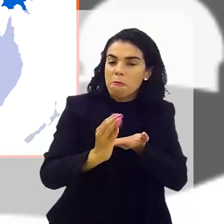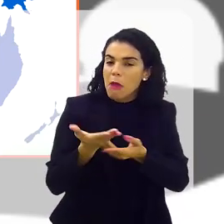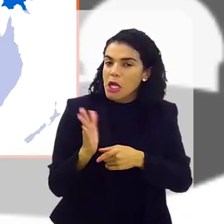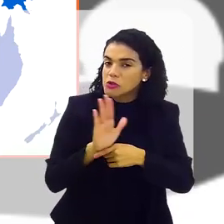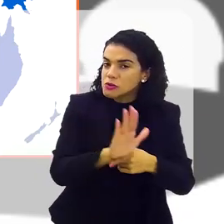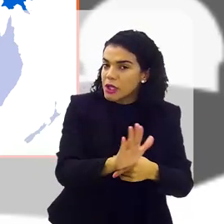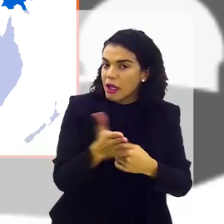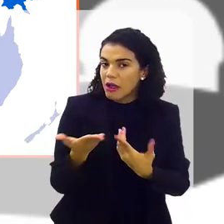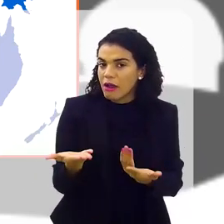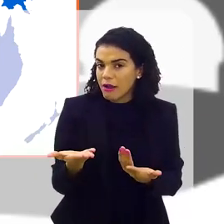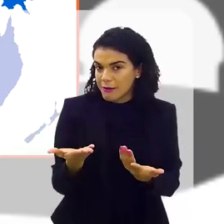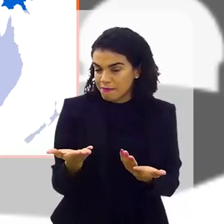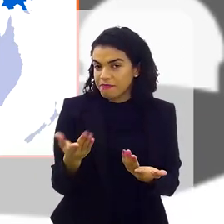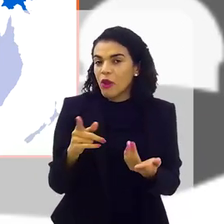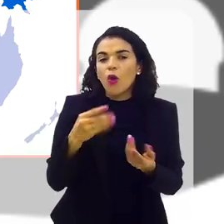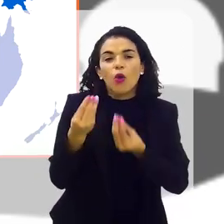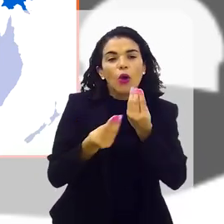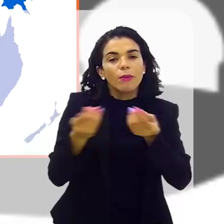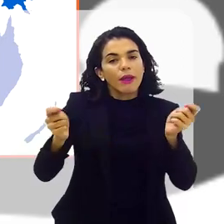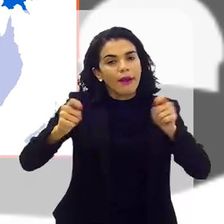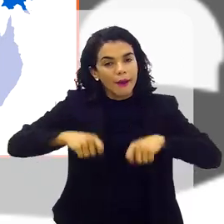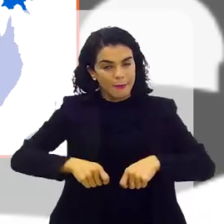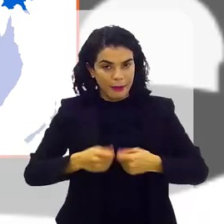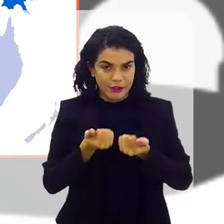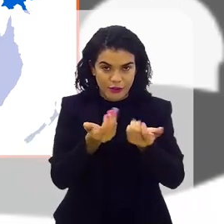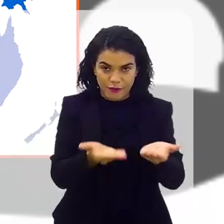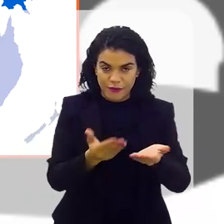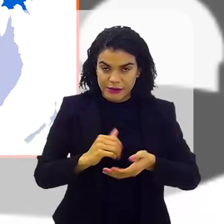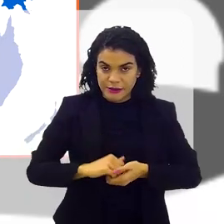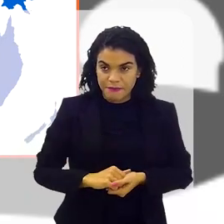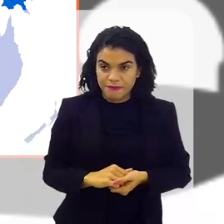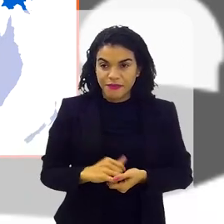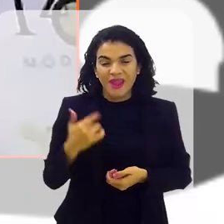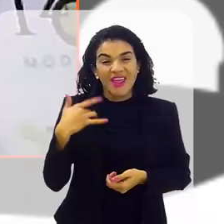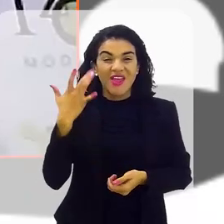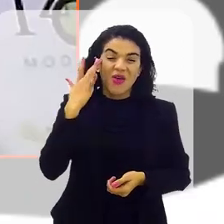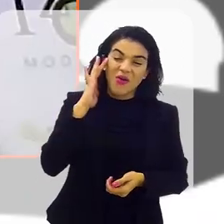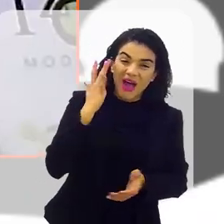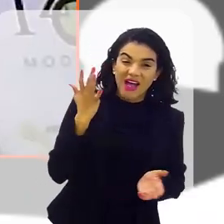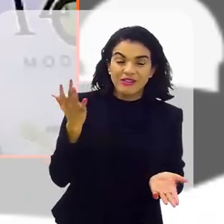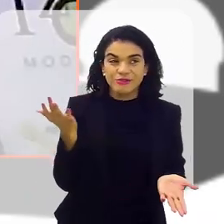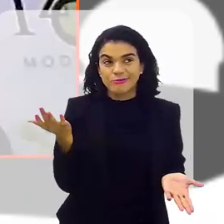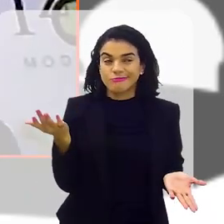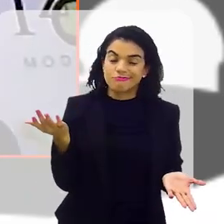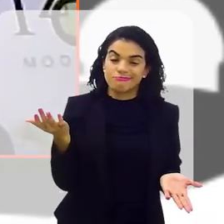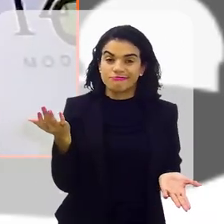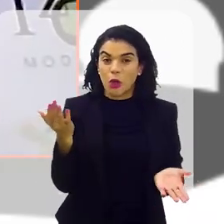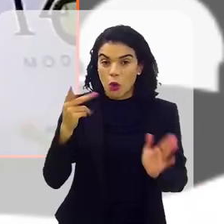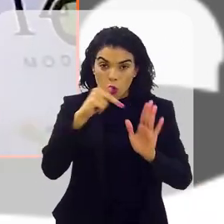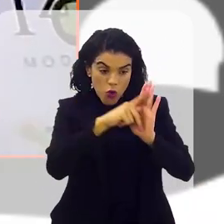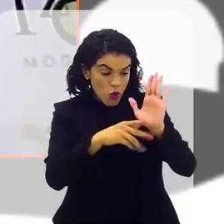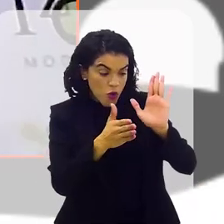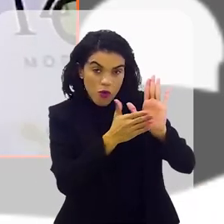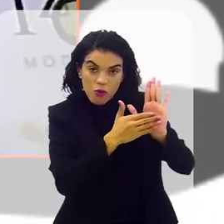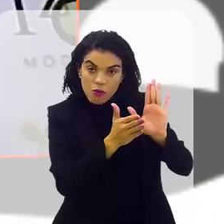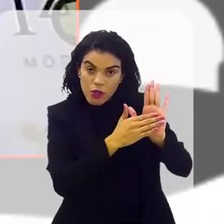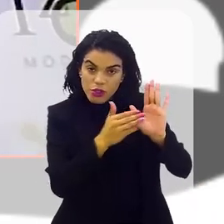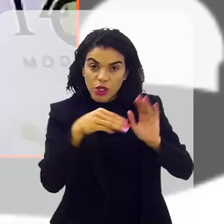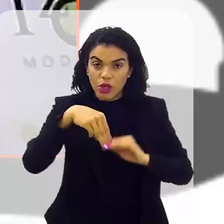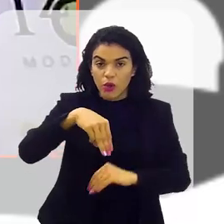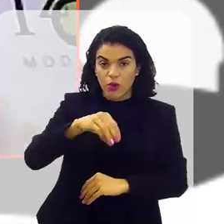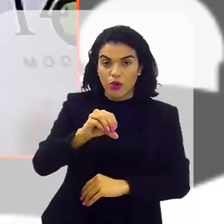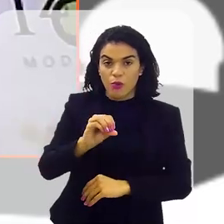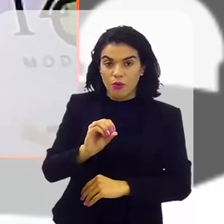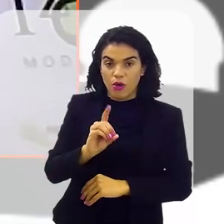a contrapartida que você acha que seria capaz de oferecer Bom eu acho o seguinte é o Projeto mudar